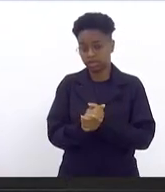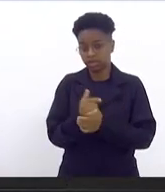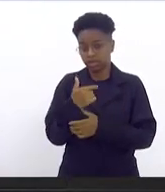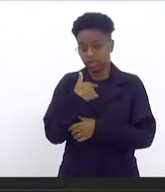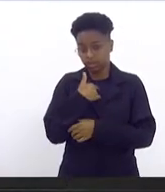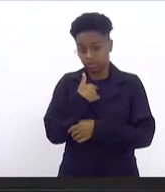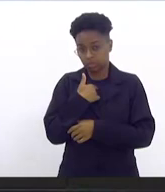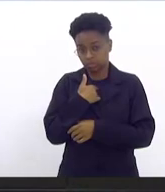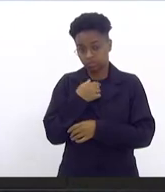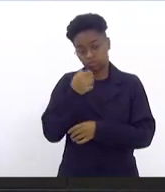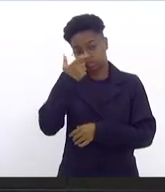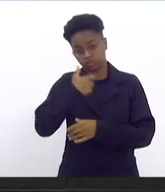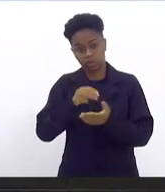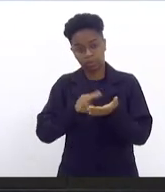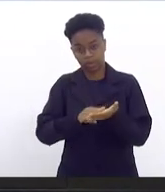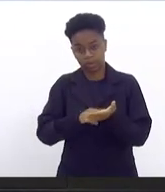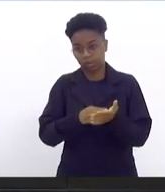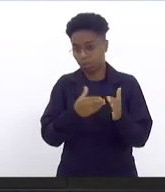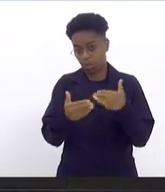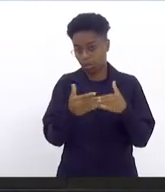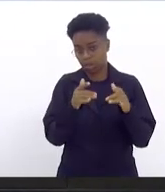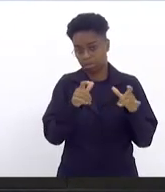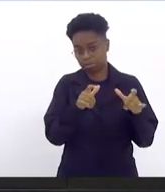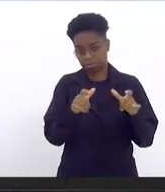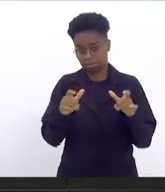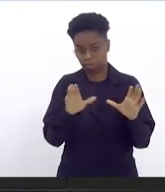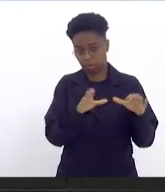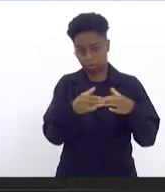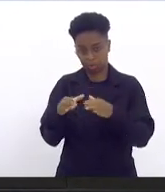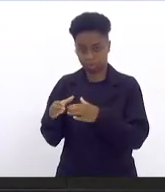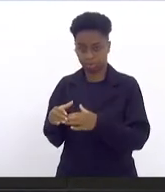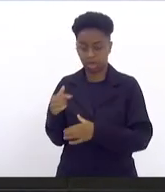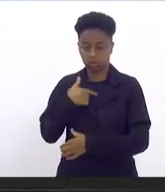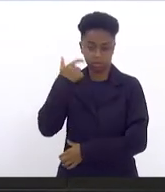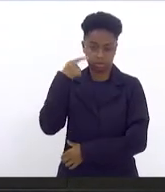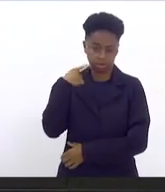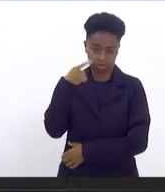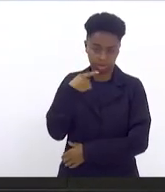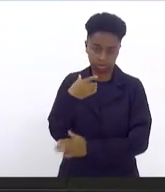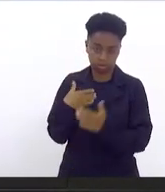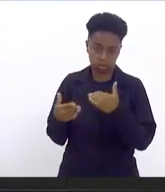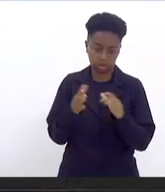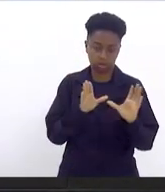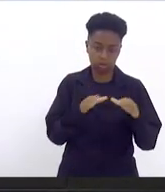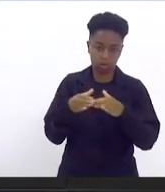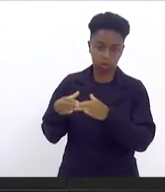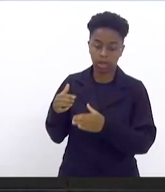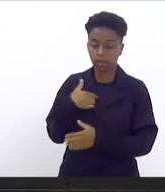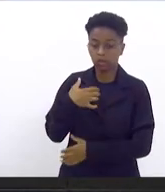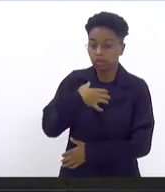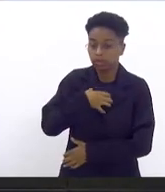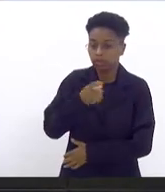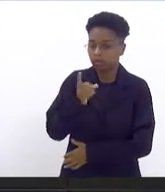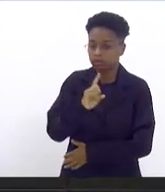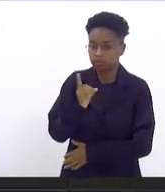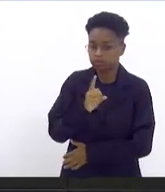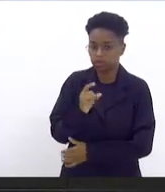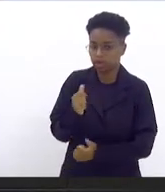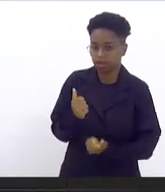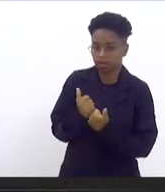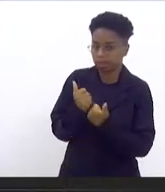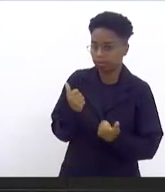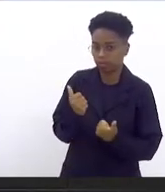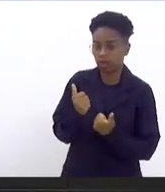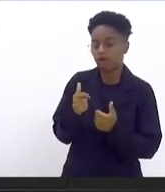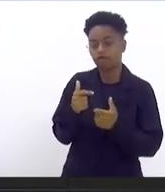Eu, como membro de qualquer comissão que seja, eu, como deputado, independente de qualquer comissão, não me sinto amparado para votar em